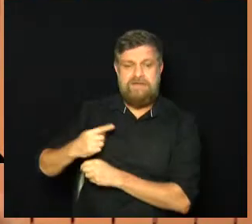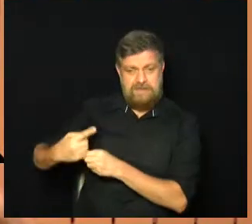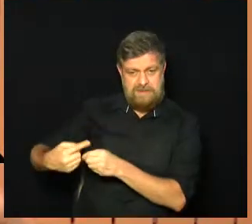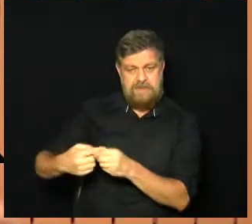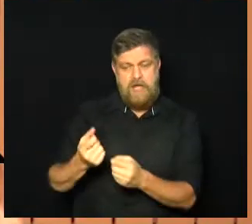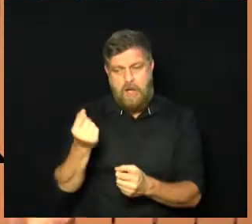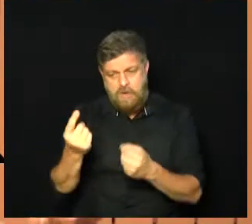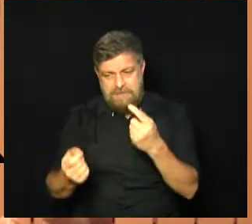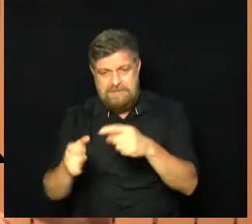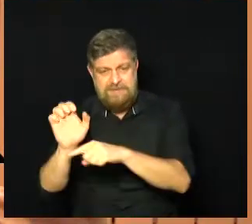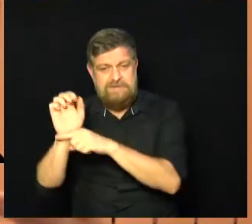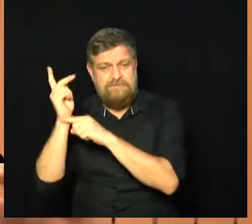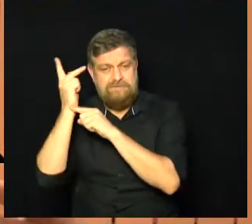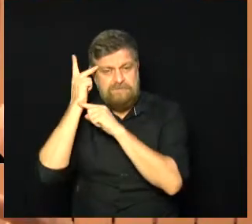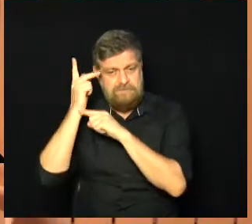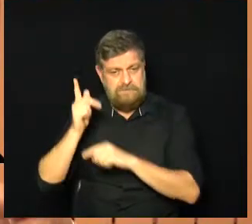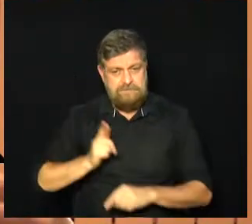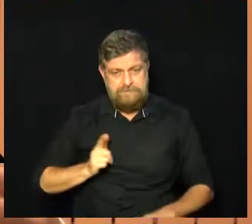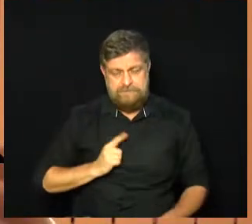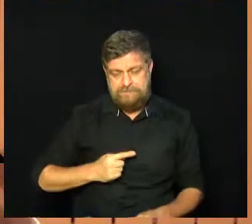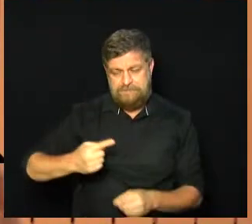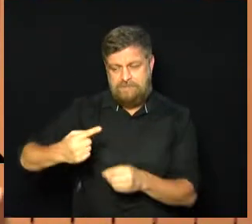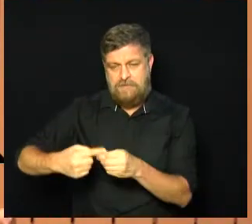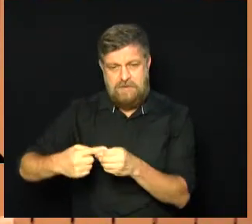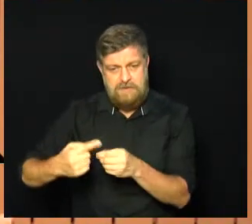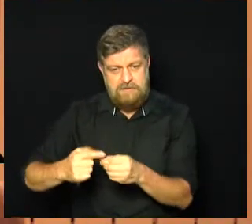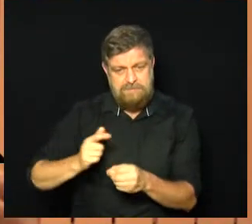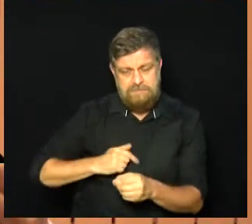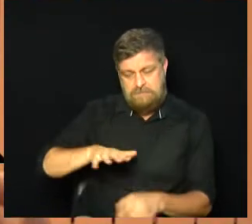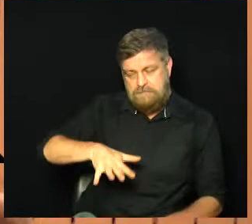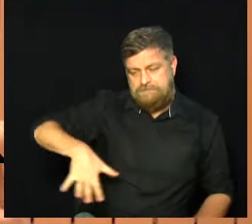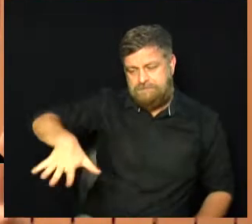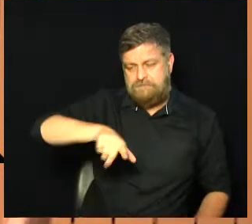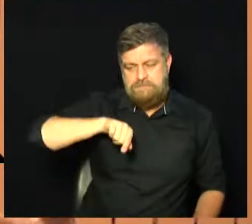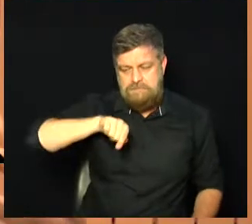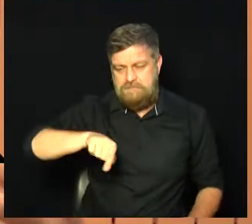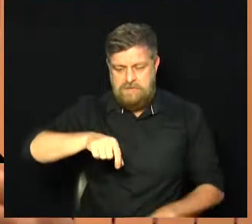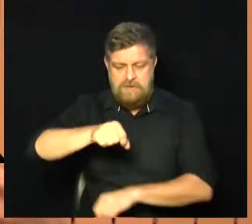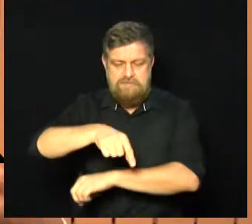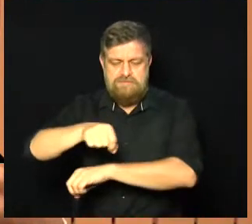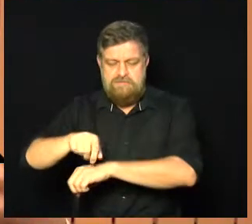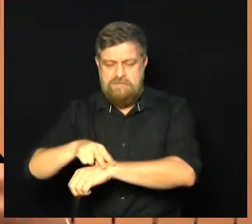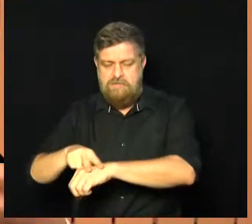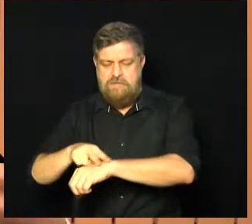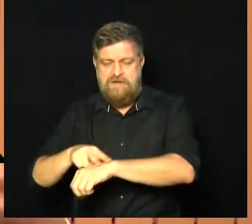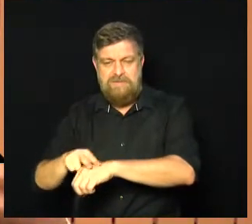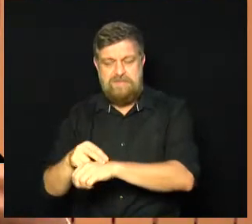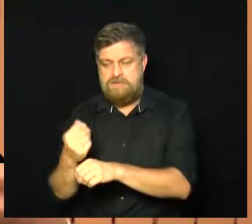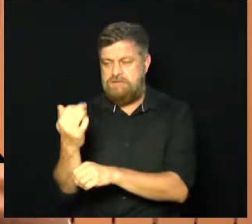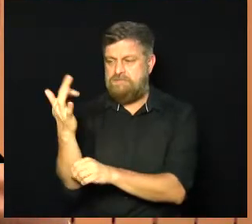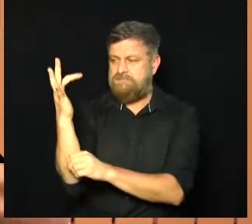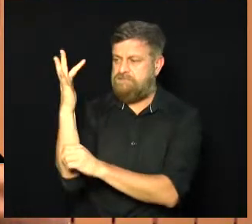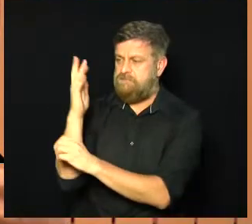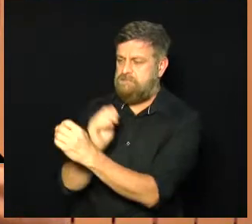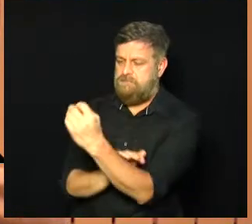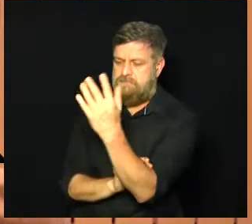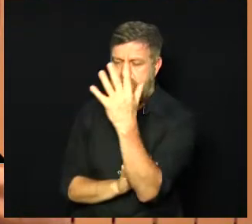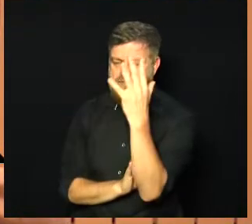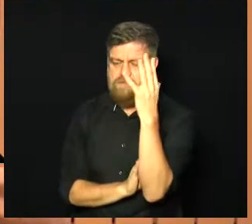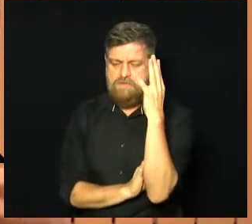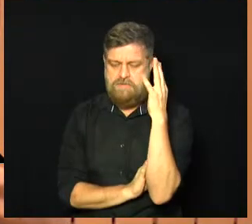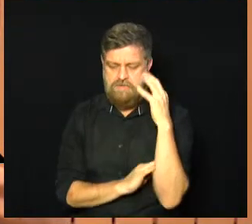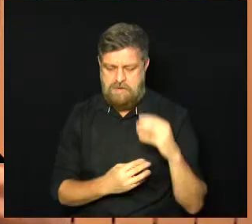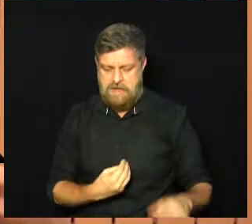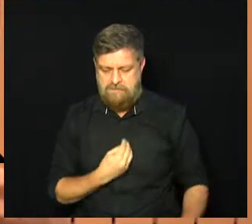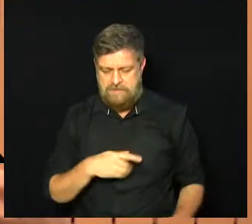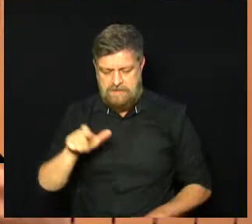nosso estado ficam mais no interior, ou algumas regiões, né, que são mais arborizadas, isso permite que as pessoas tenham uma qualidade de